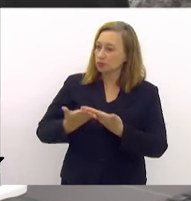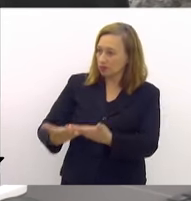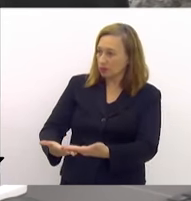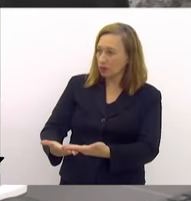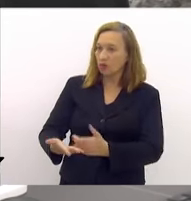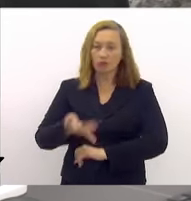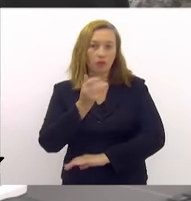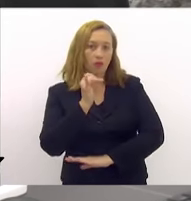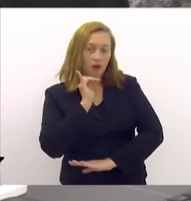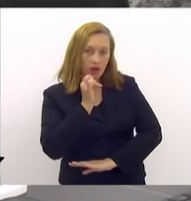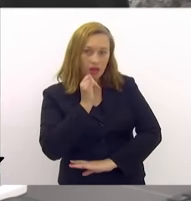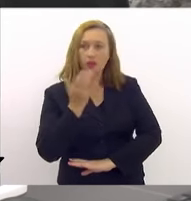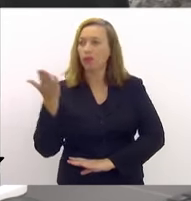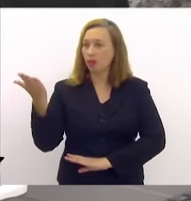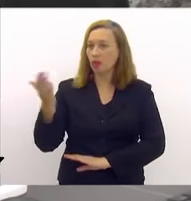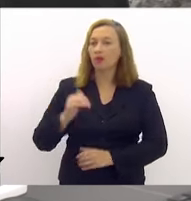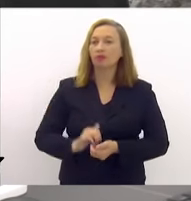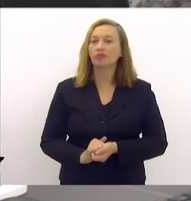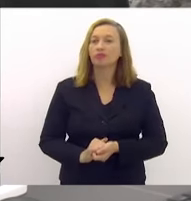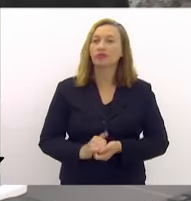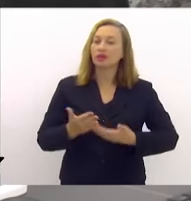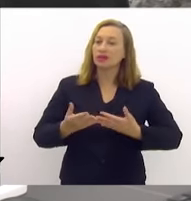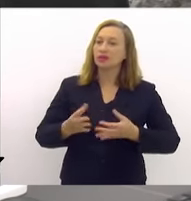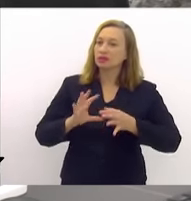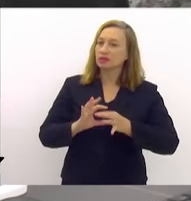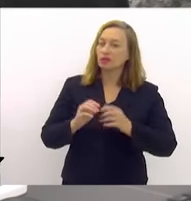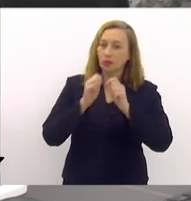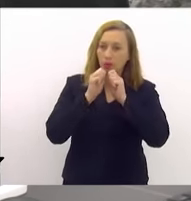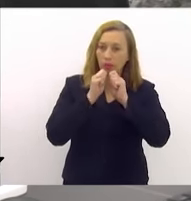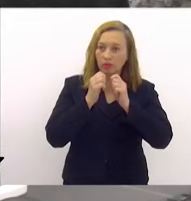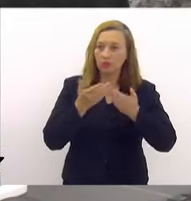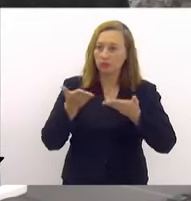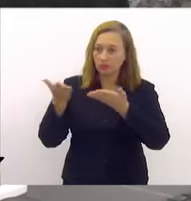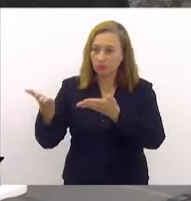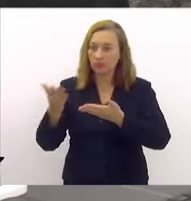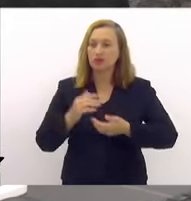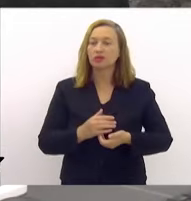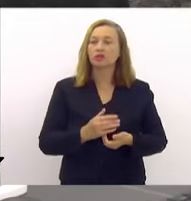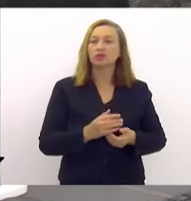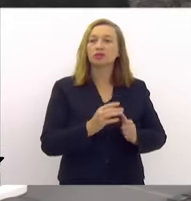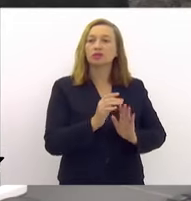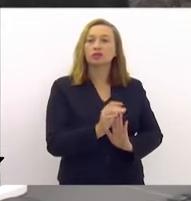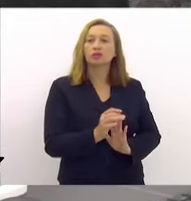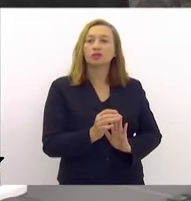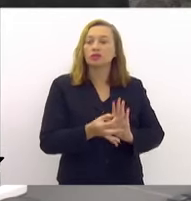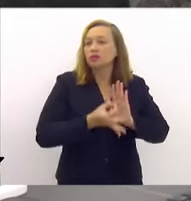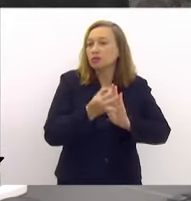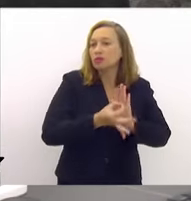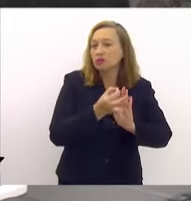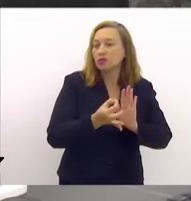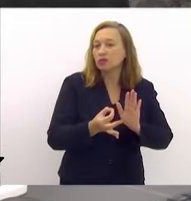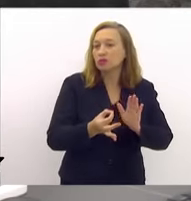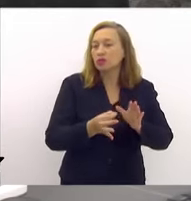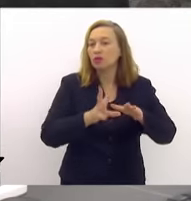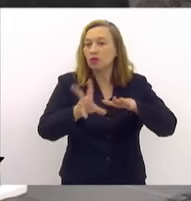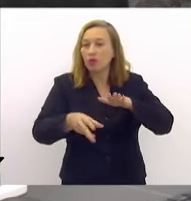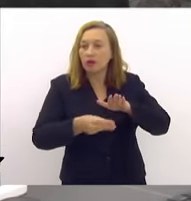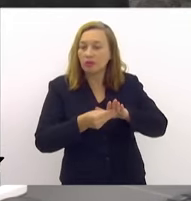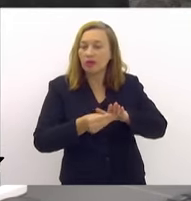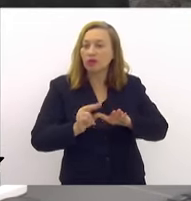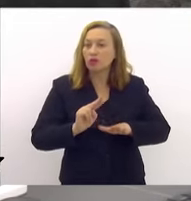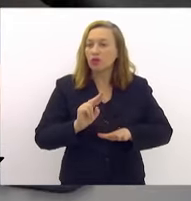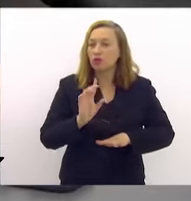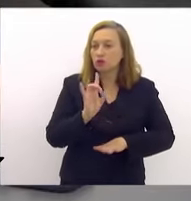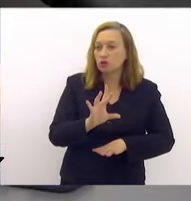relator e aí passar a palavra para Vossa Excelência para o parecer, qual seria? Seria a constitucionalidade com emendas ou a sua constitucionalidade?